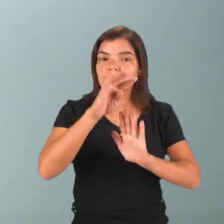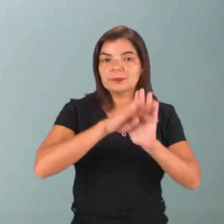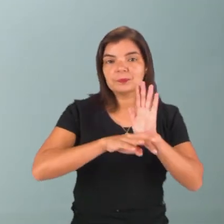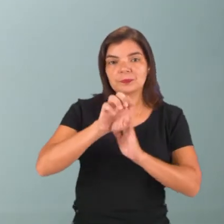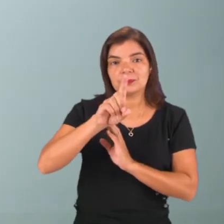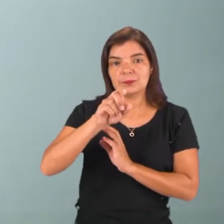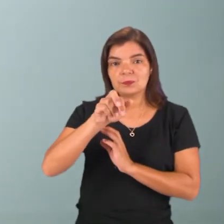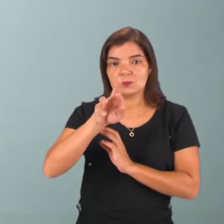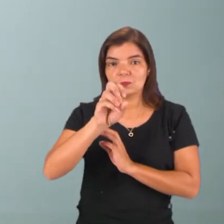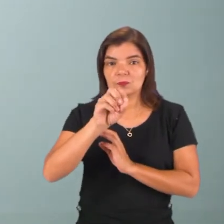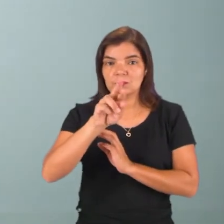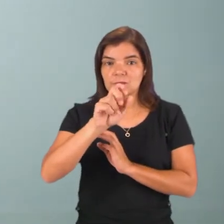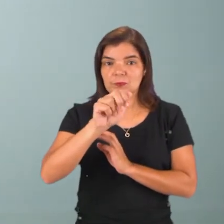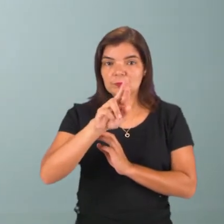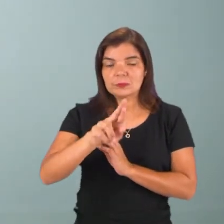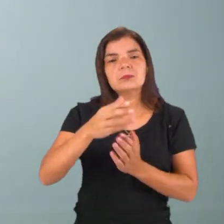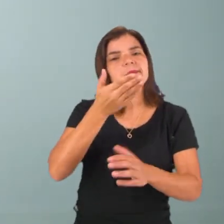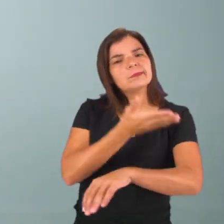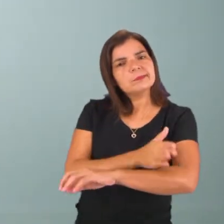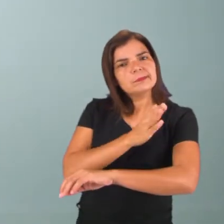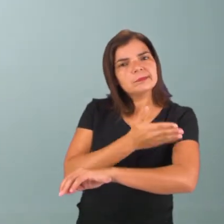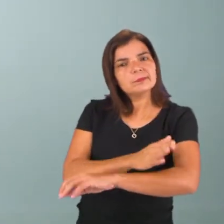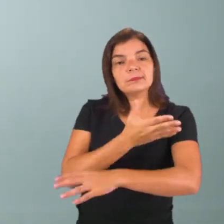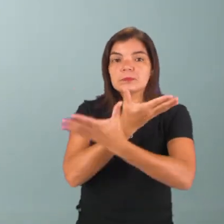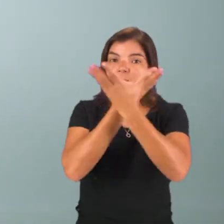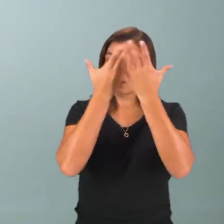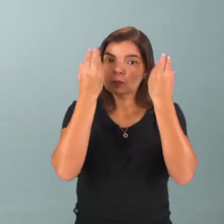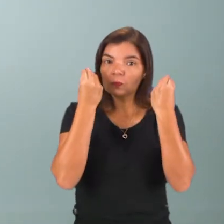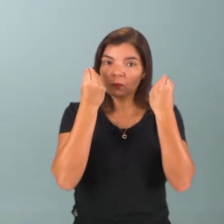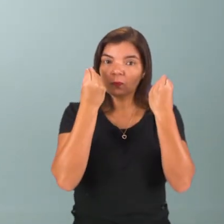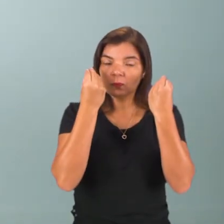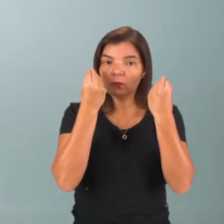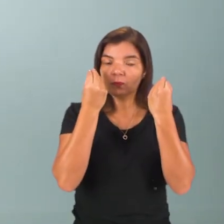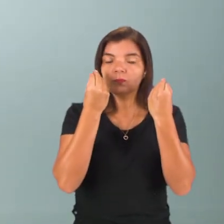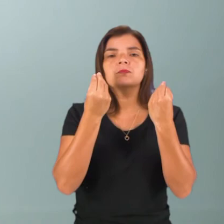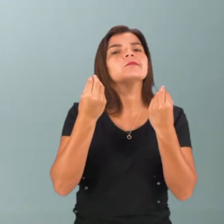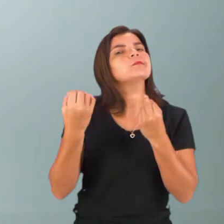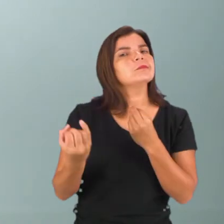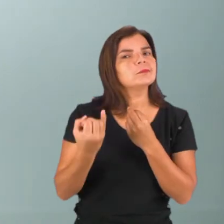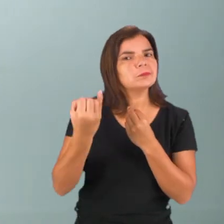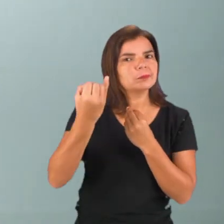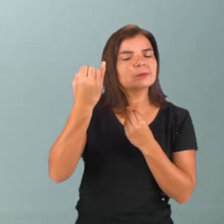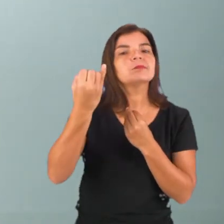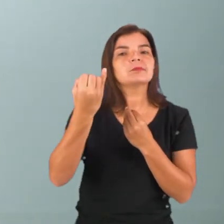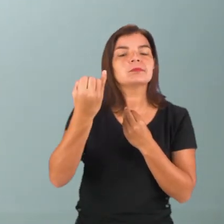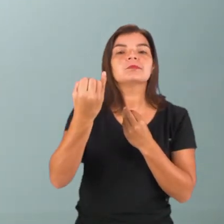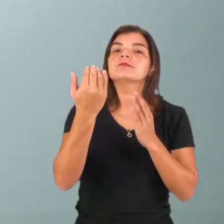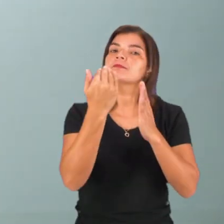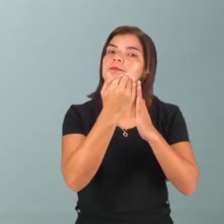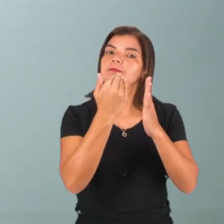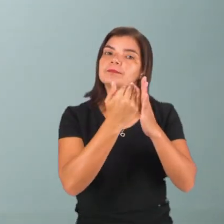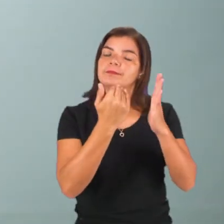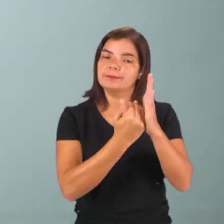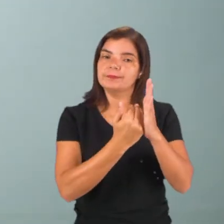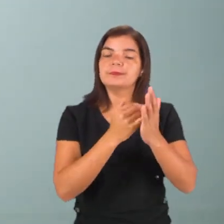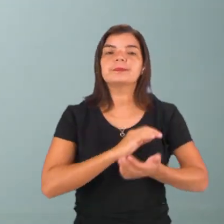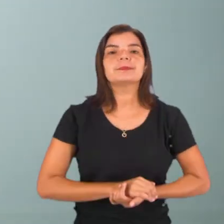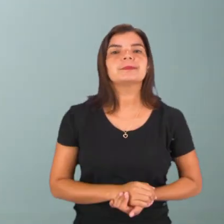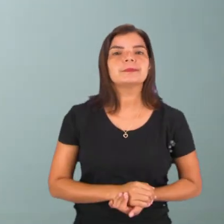Vamos estar treinando aí, testando, não esquecendo dos pontos primordiais que são as partes do